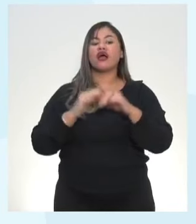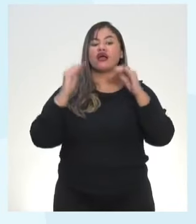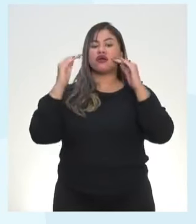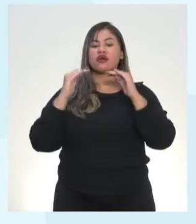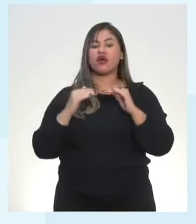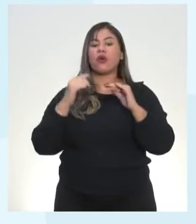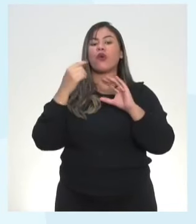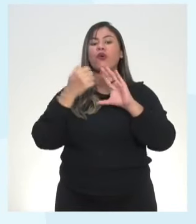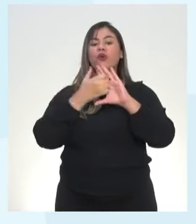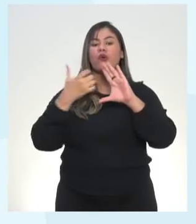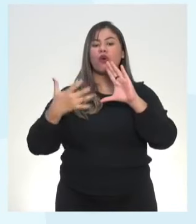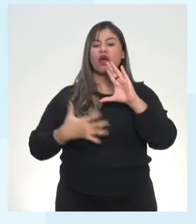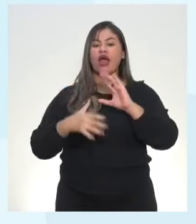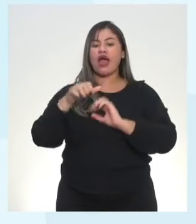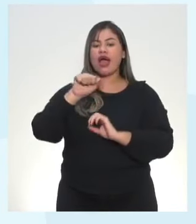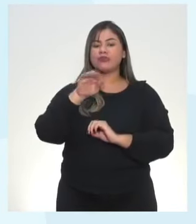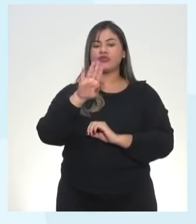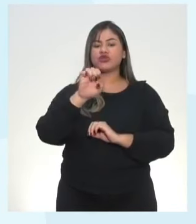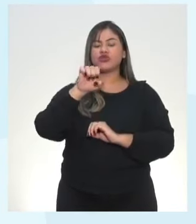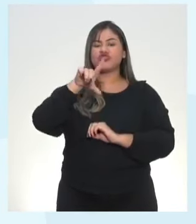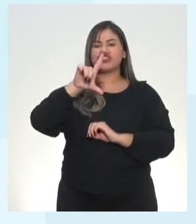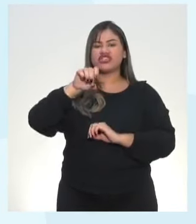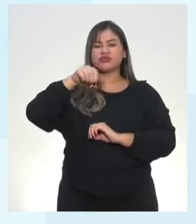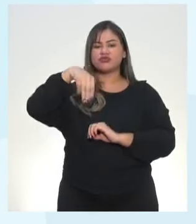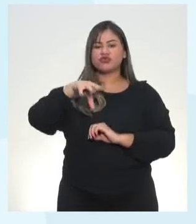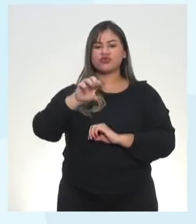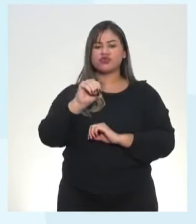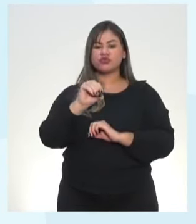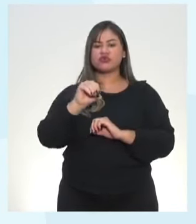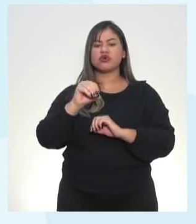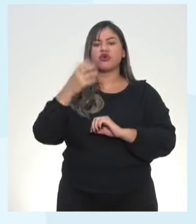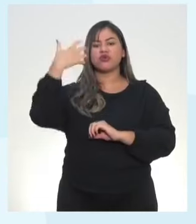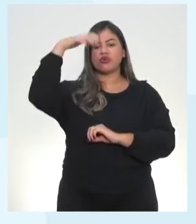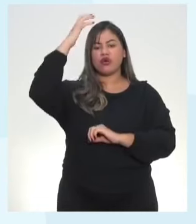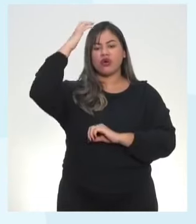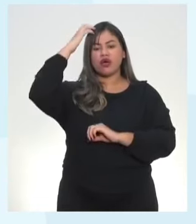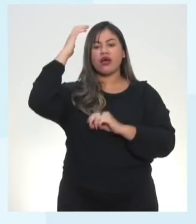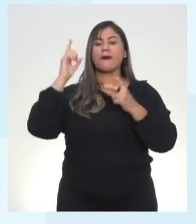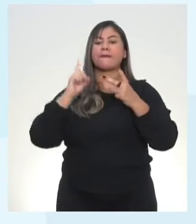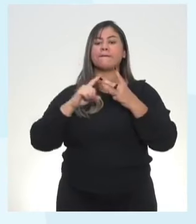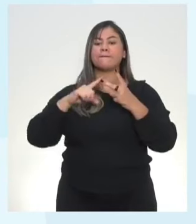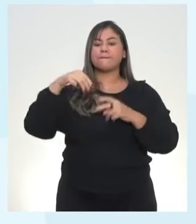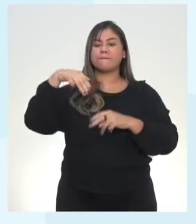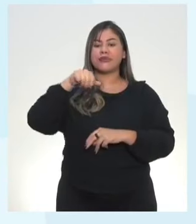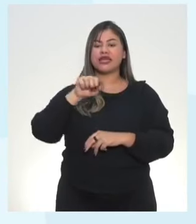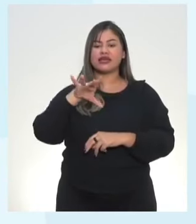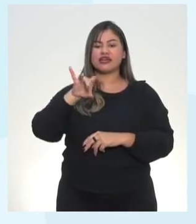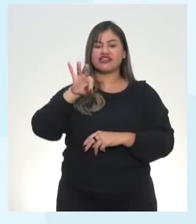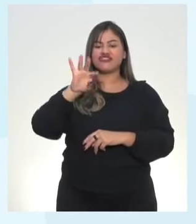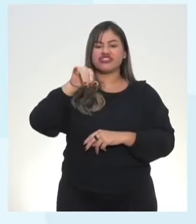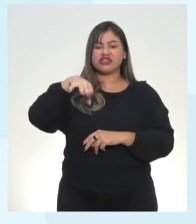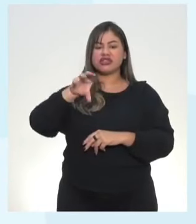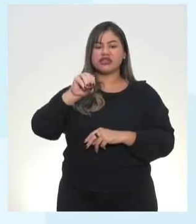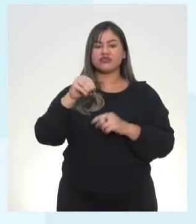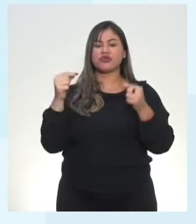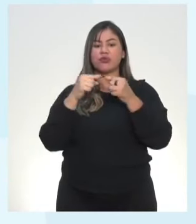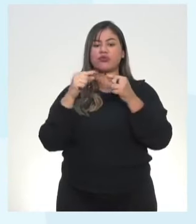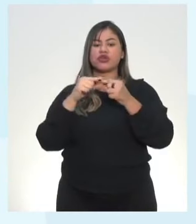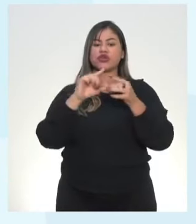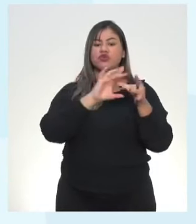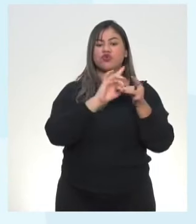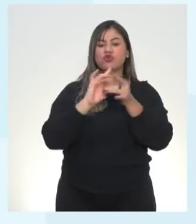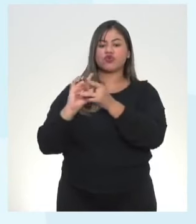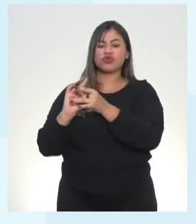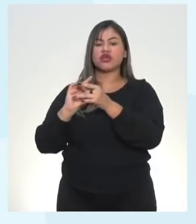do absolutismo monárquico e do mercantilismo, além de seus desdobramentos no contexto da formação dos Estados